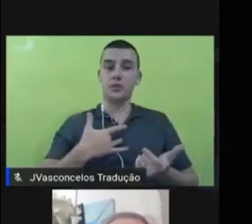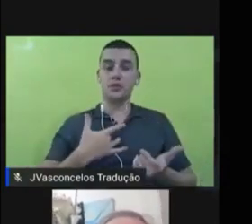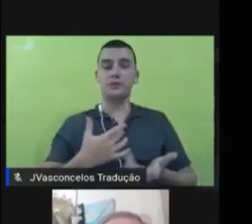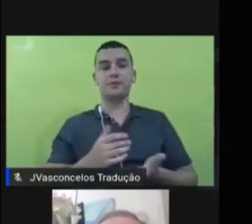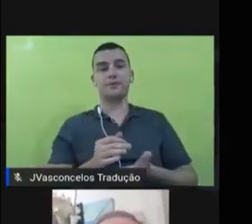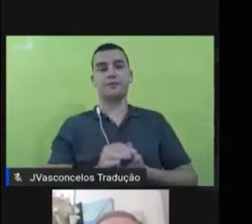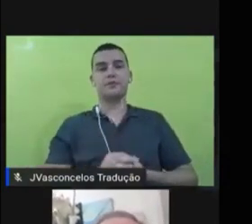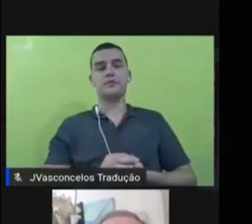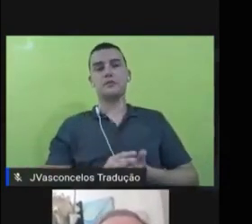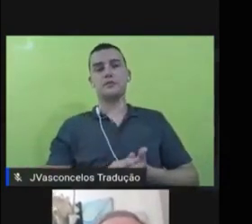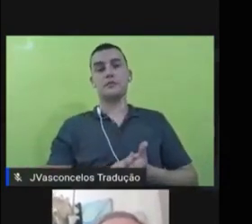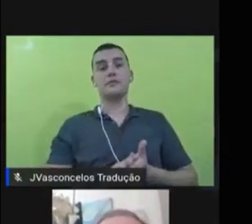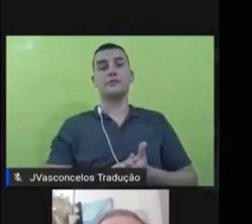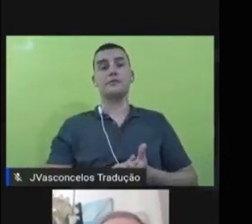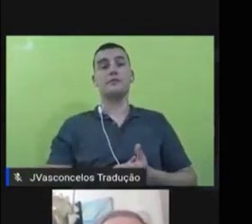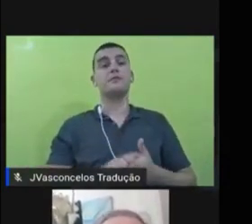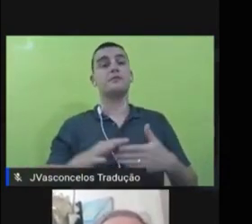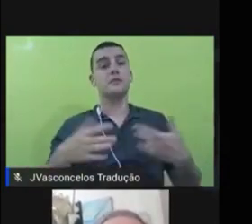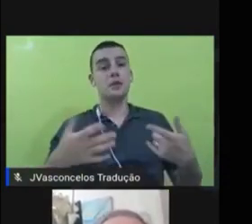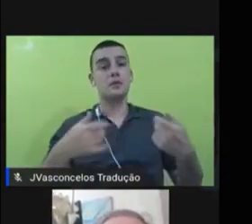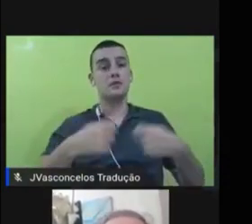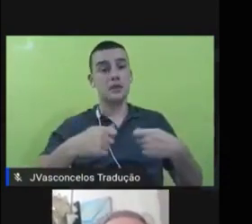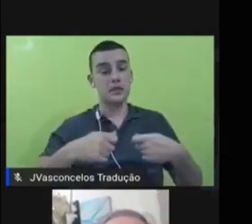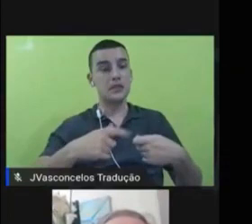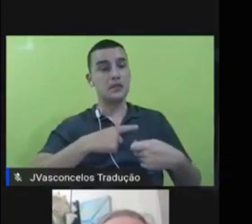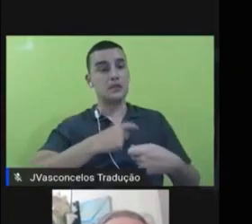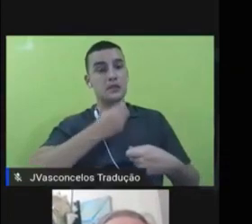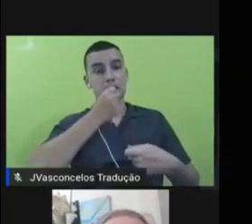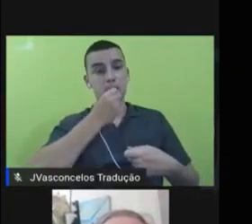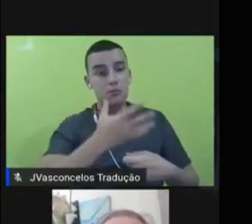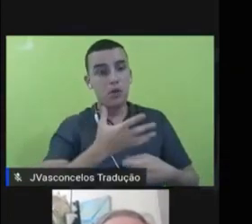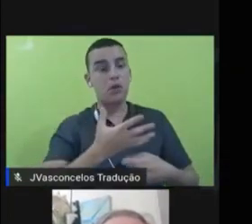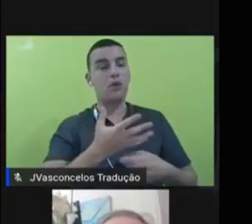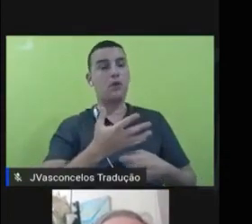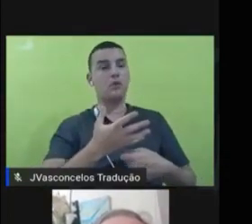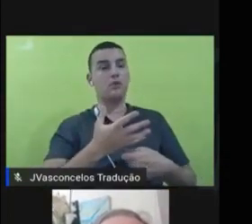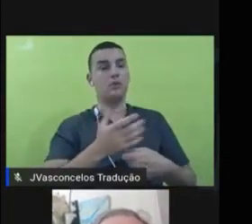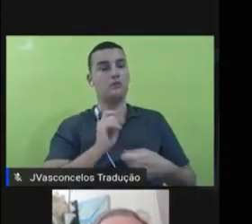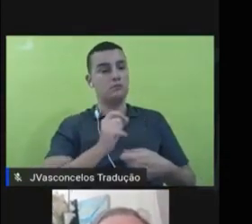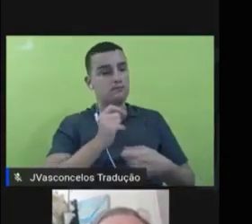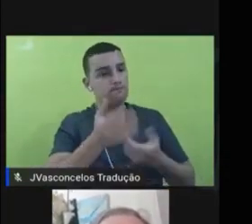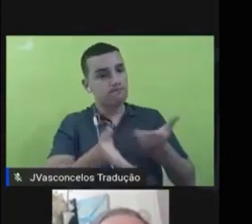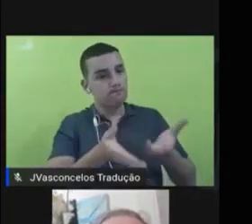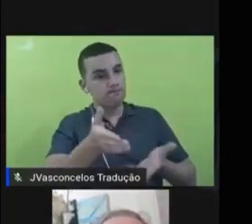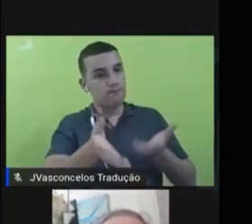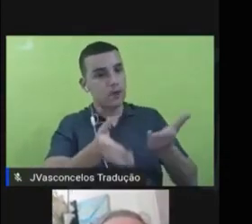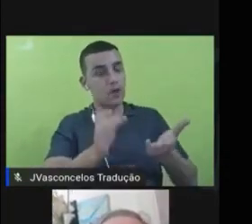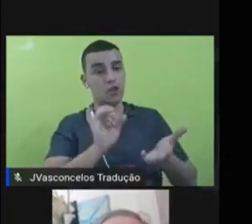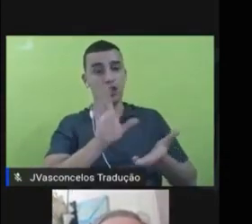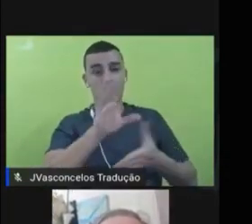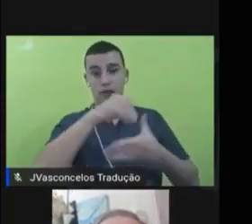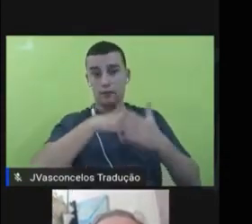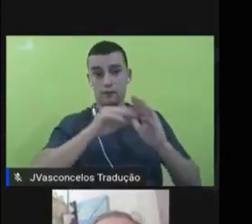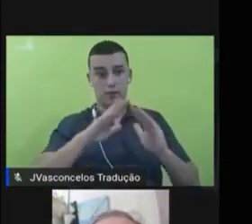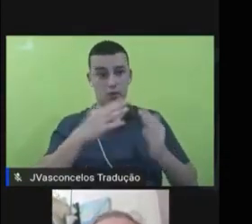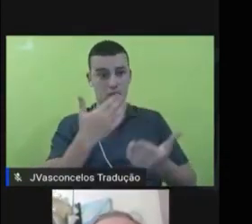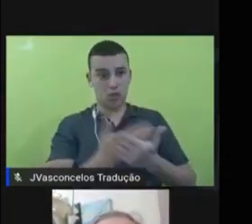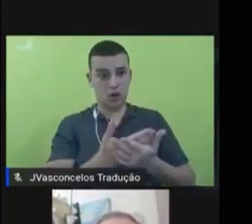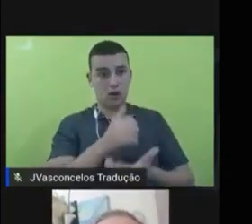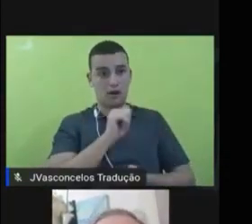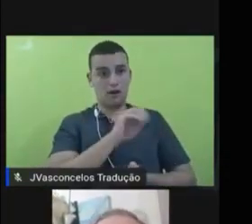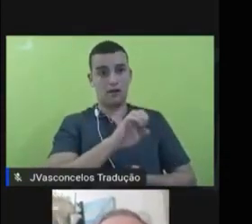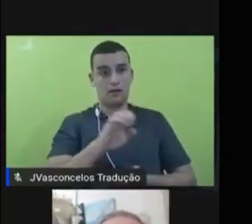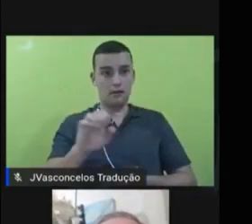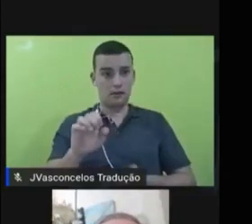Então, ele vai precisar também ser beneficiário não só das modalidades internas da escola do AEE, mas